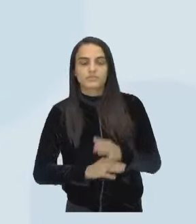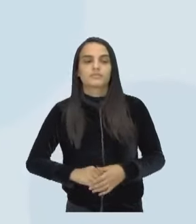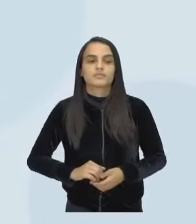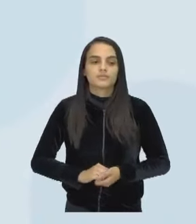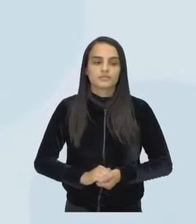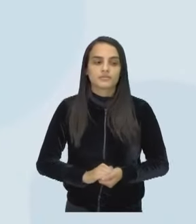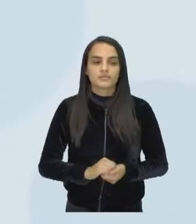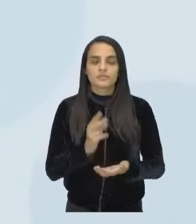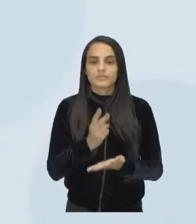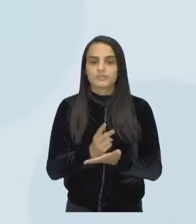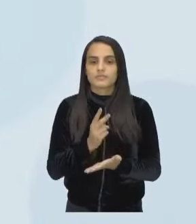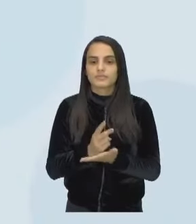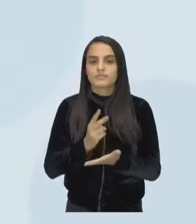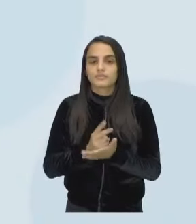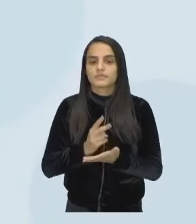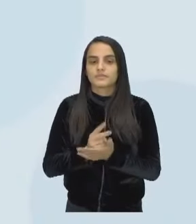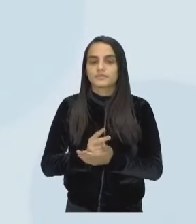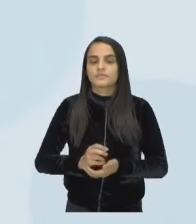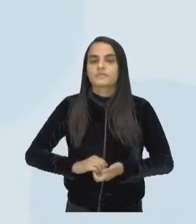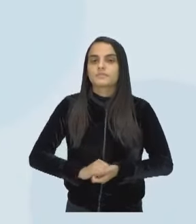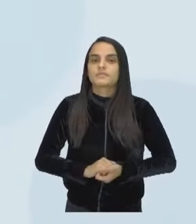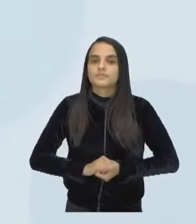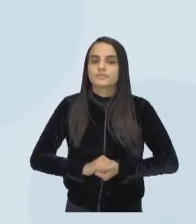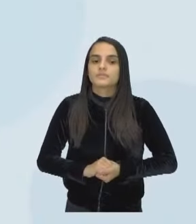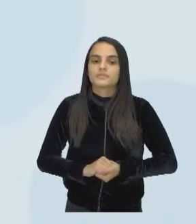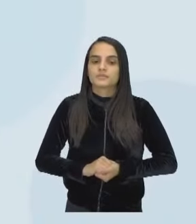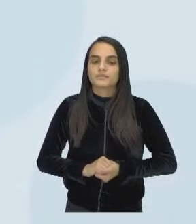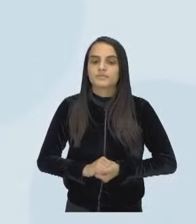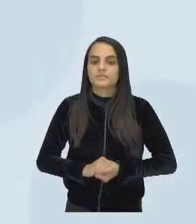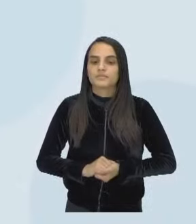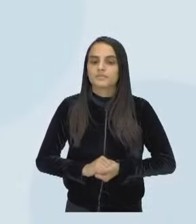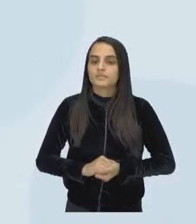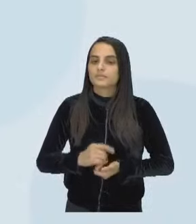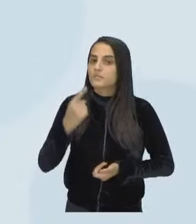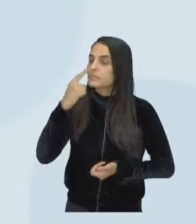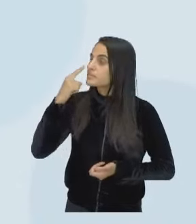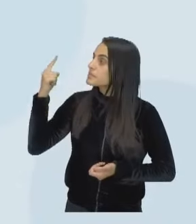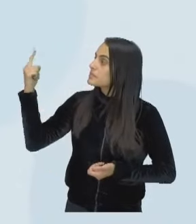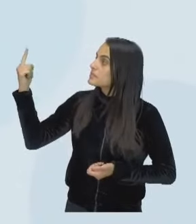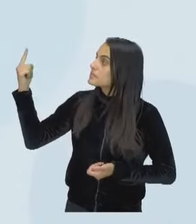aqui. Vamos colocar o marca-texto. Então, behavior significa